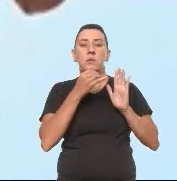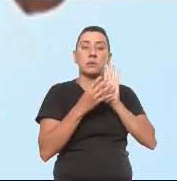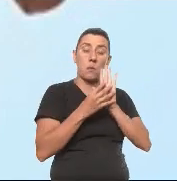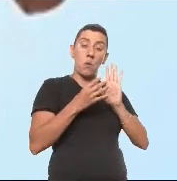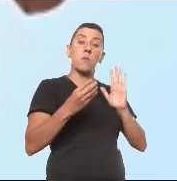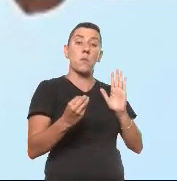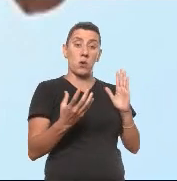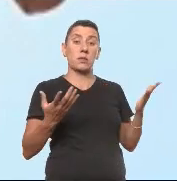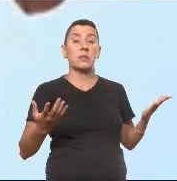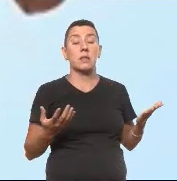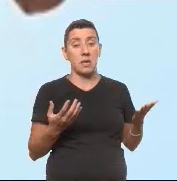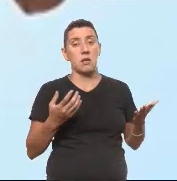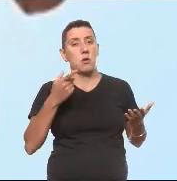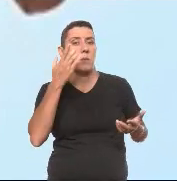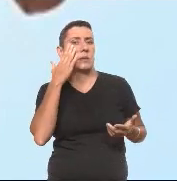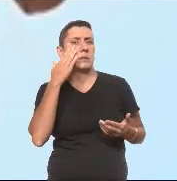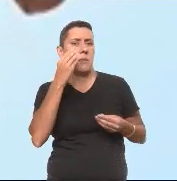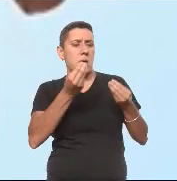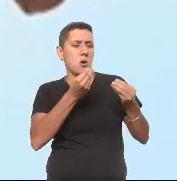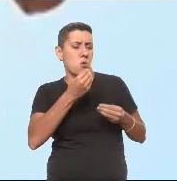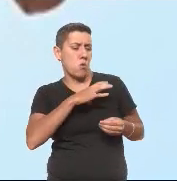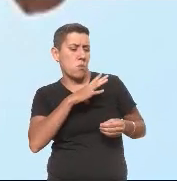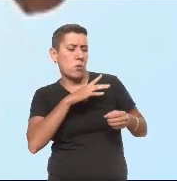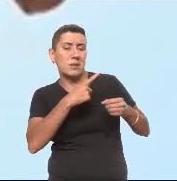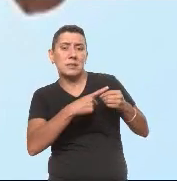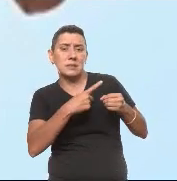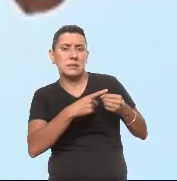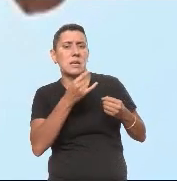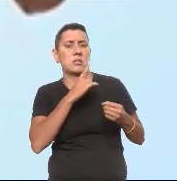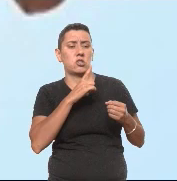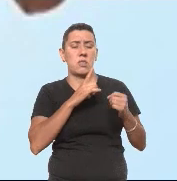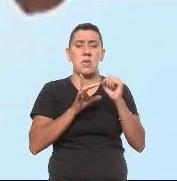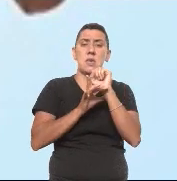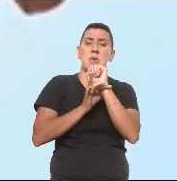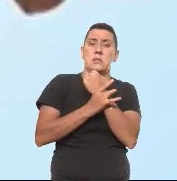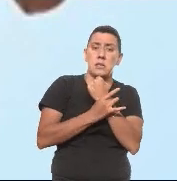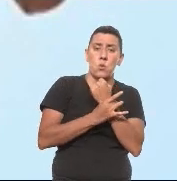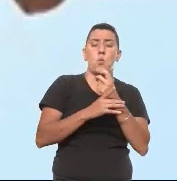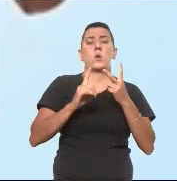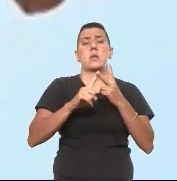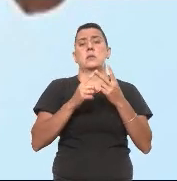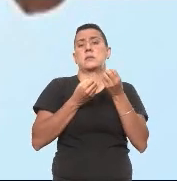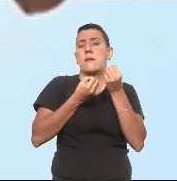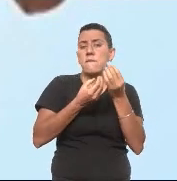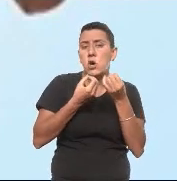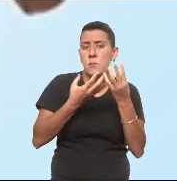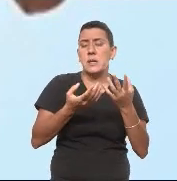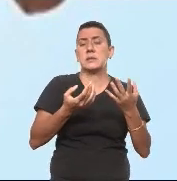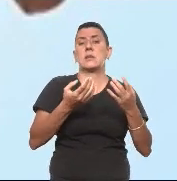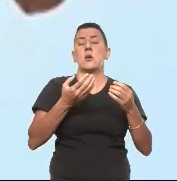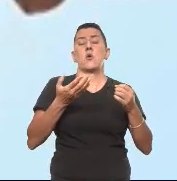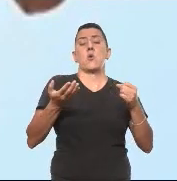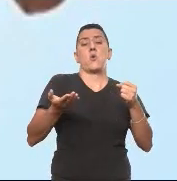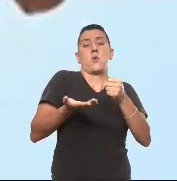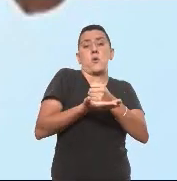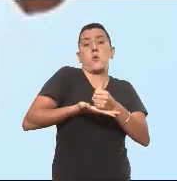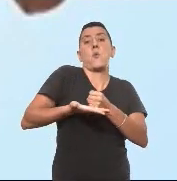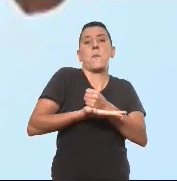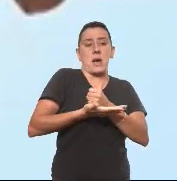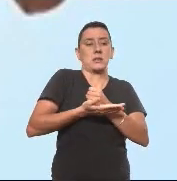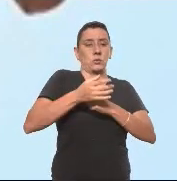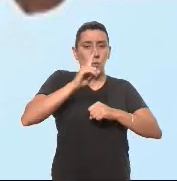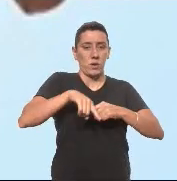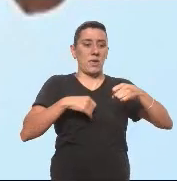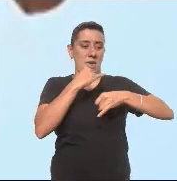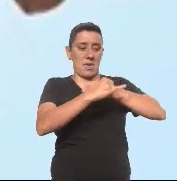diferentes tipos né no município e infraestrutura e segurança garantida E aí eu vou ter todas as verticais seja na área de